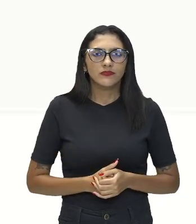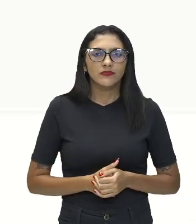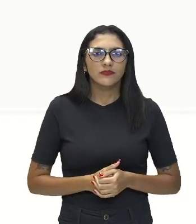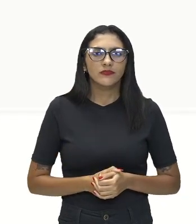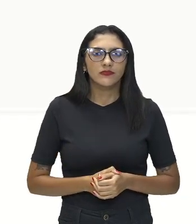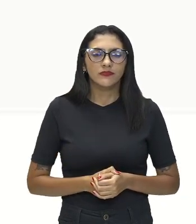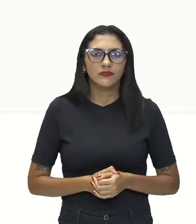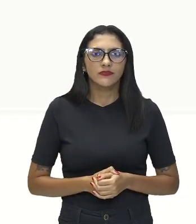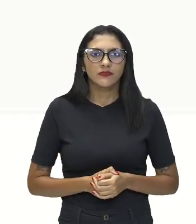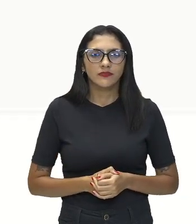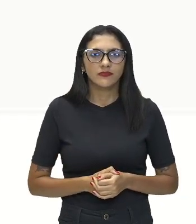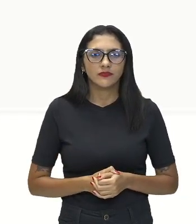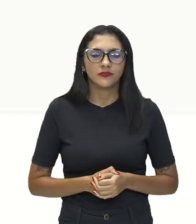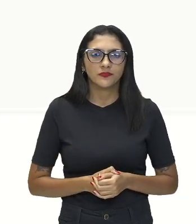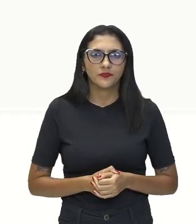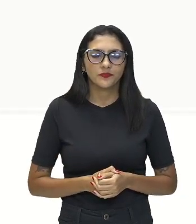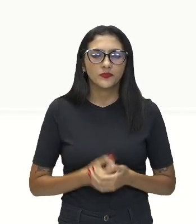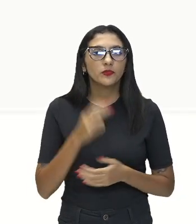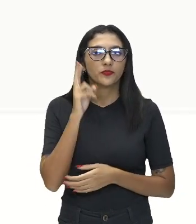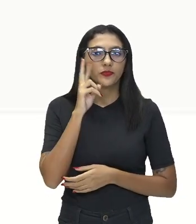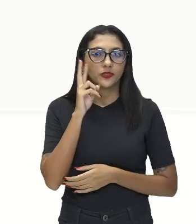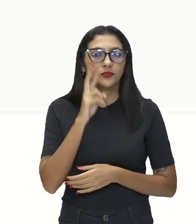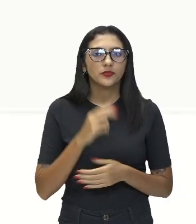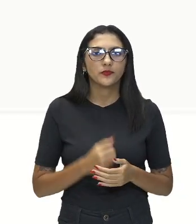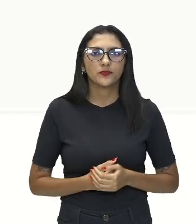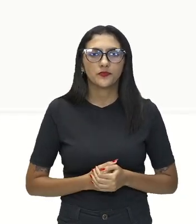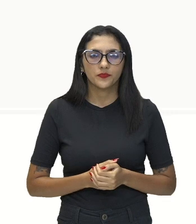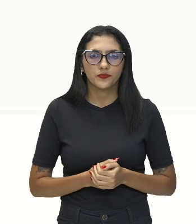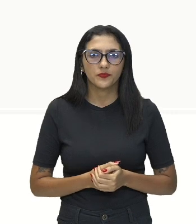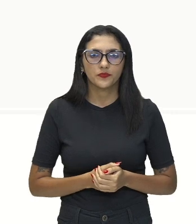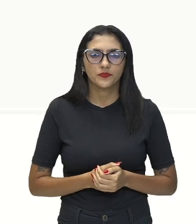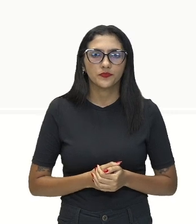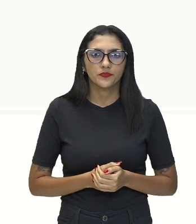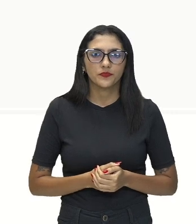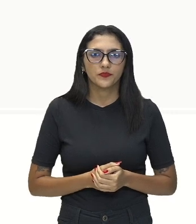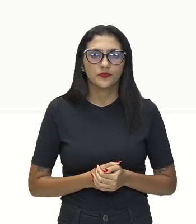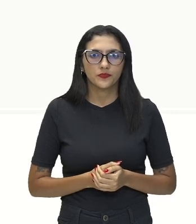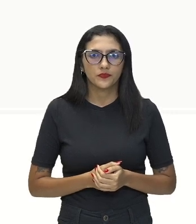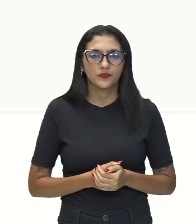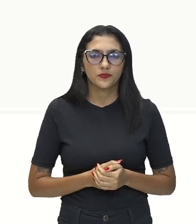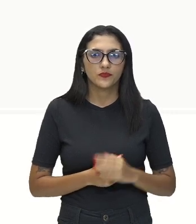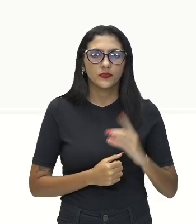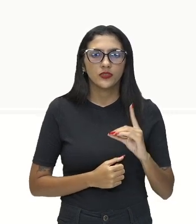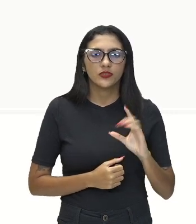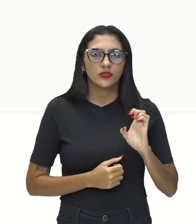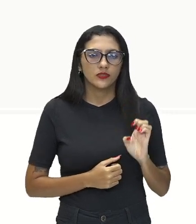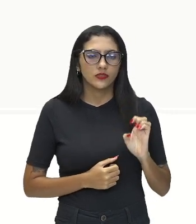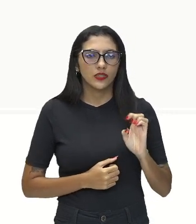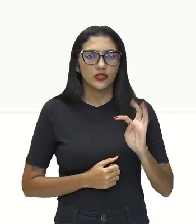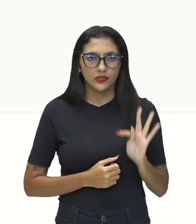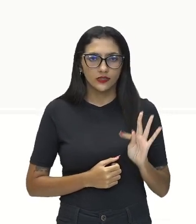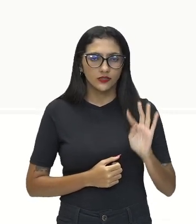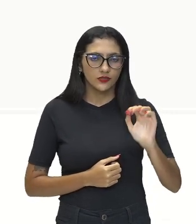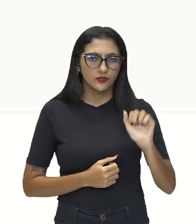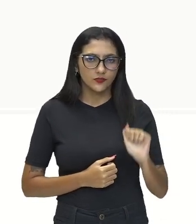Então a nossa relação é diagonal determinante da matriz A.